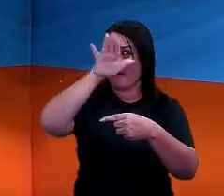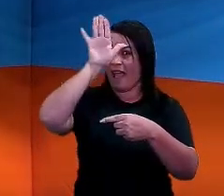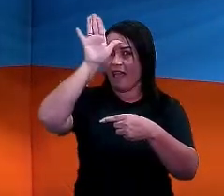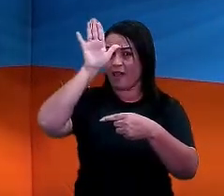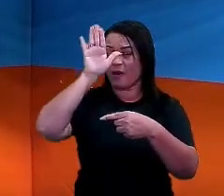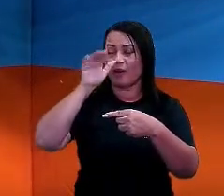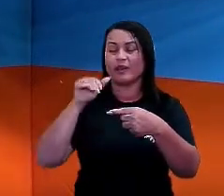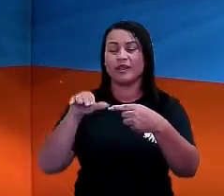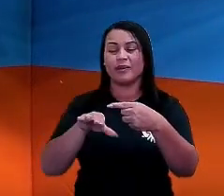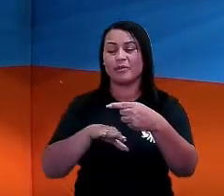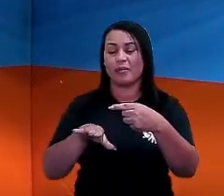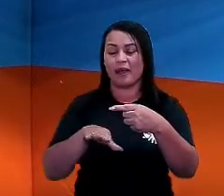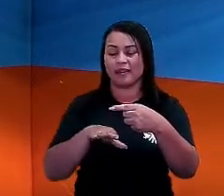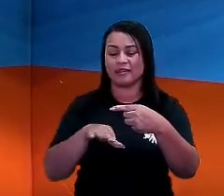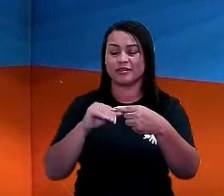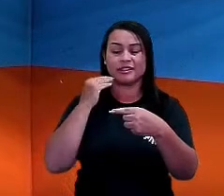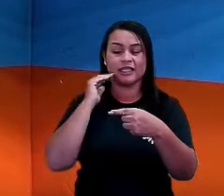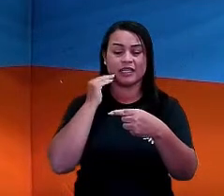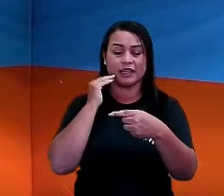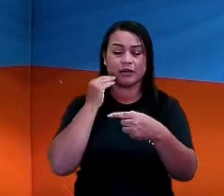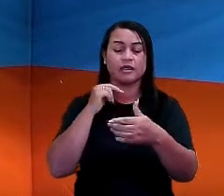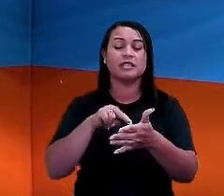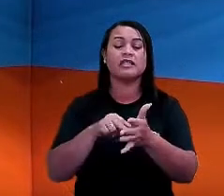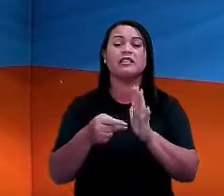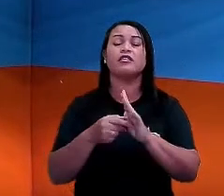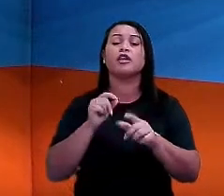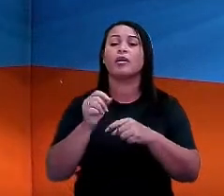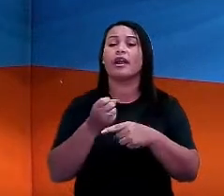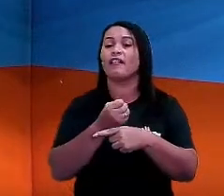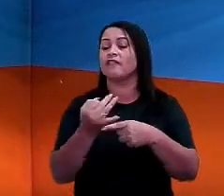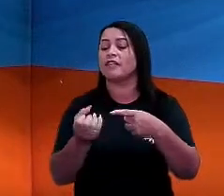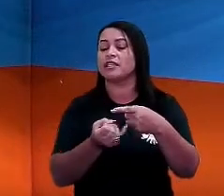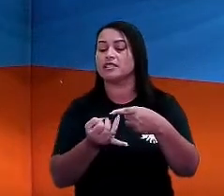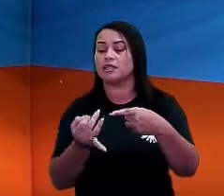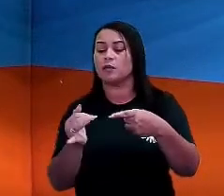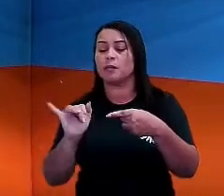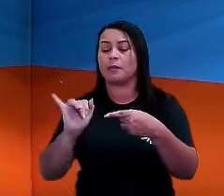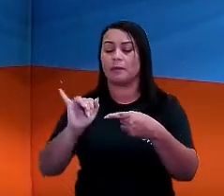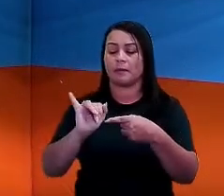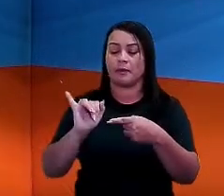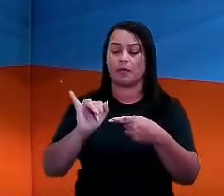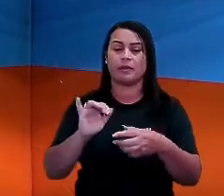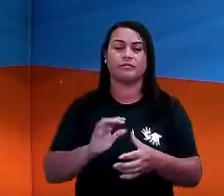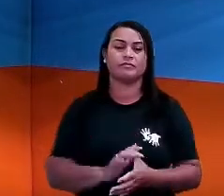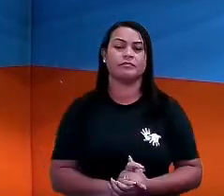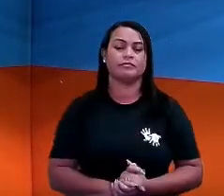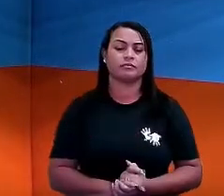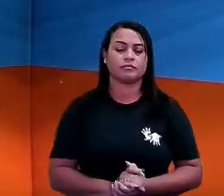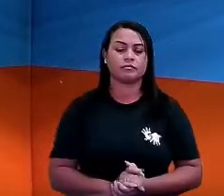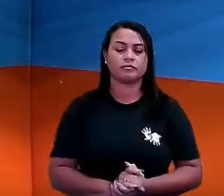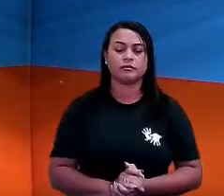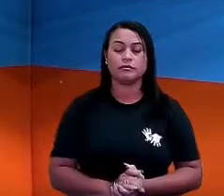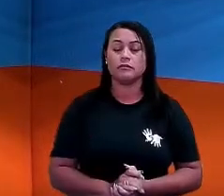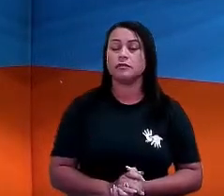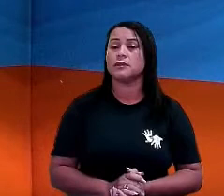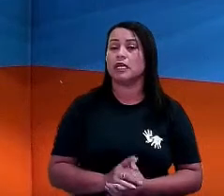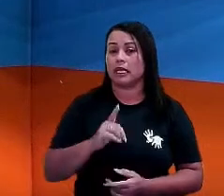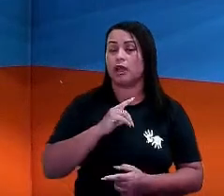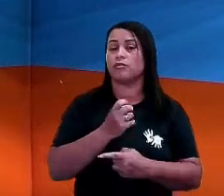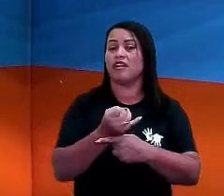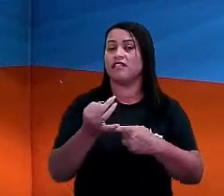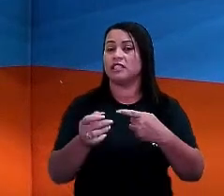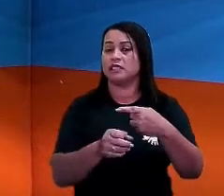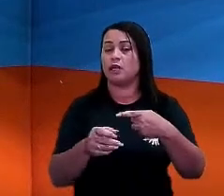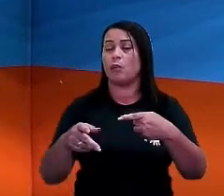que o número de baixo. Isso a gente chama de uma fração imprópria. Uma fração própria é